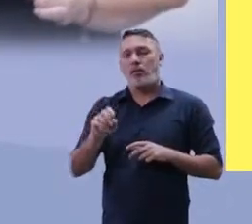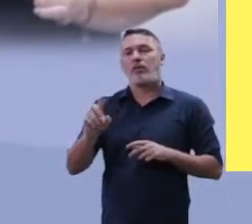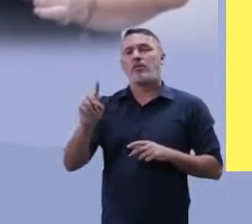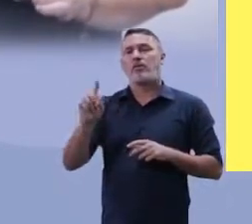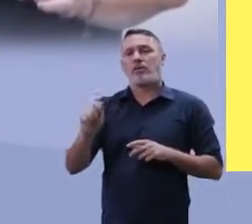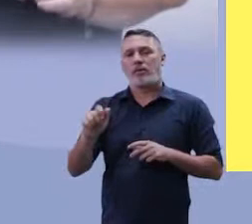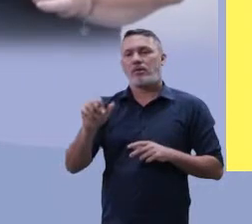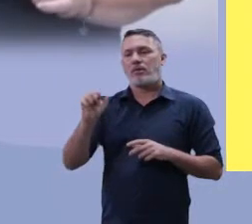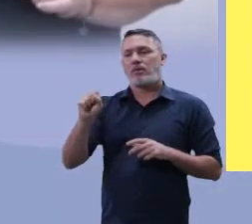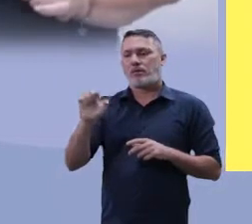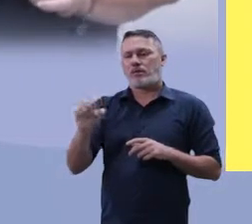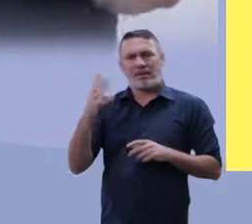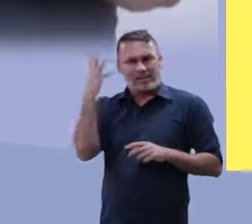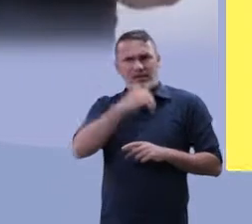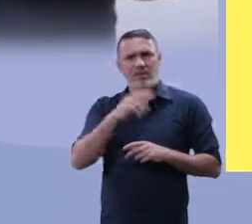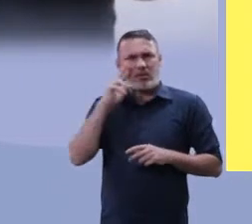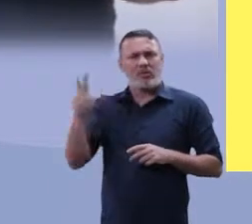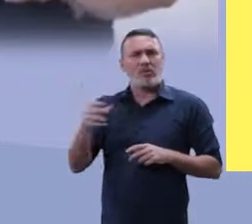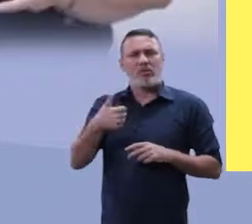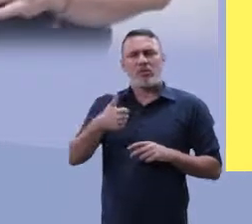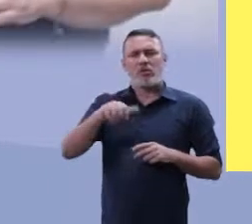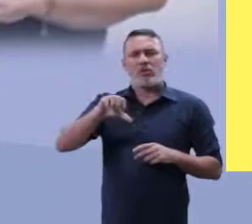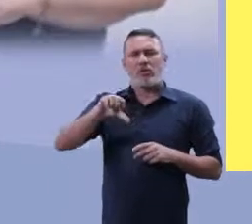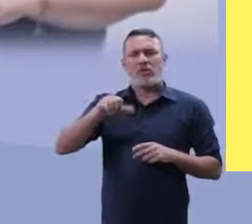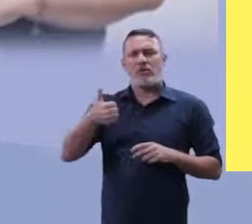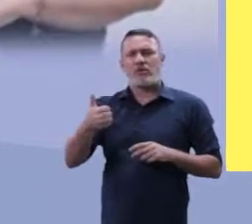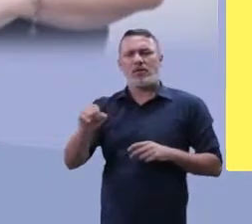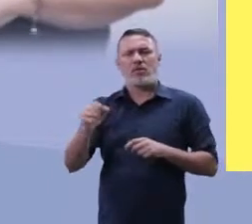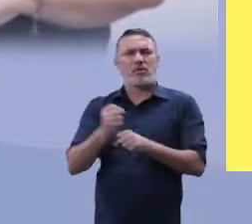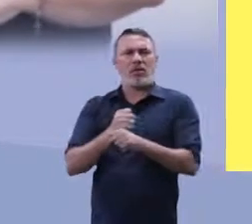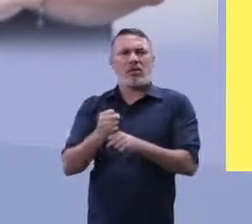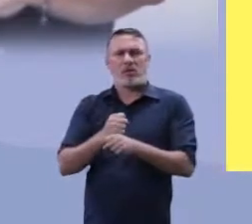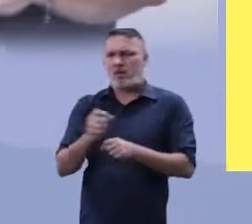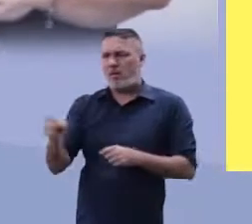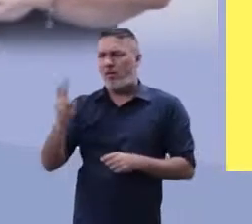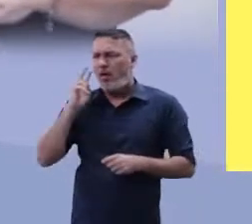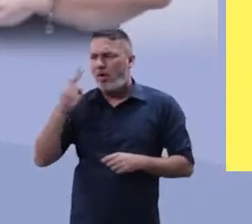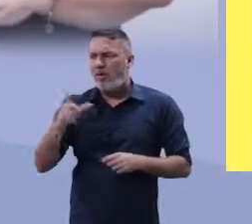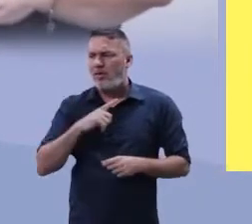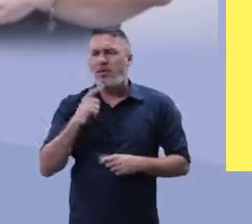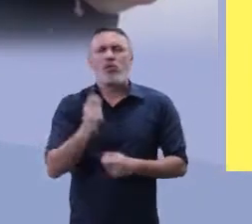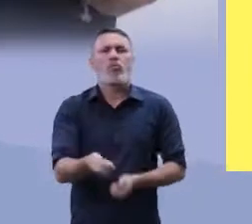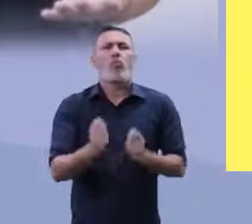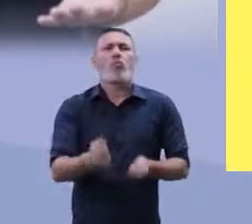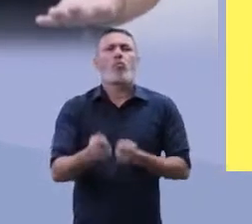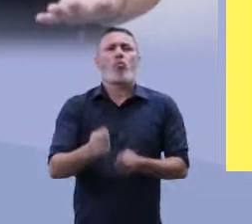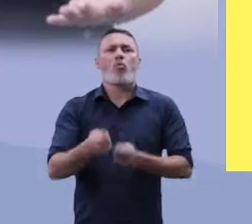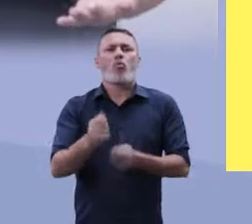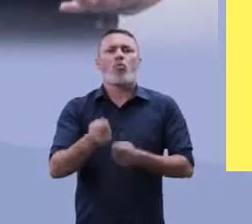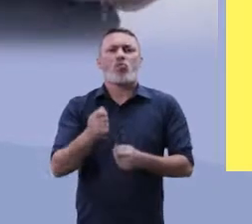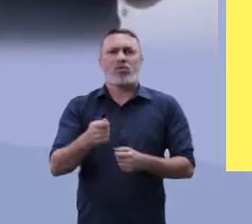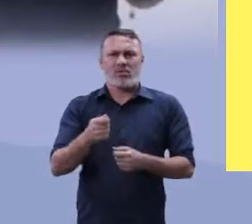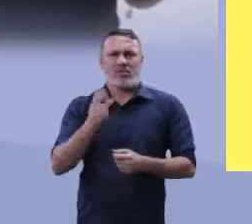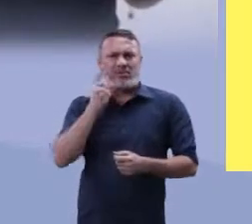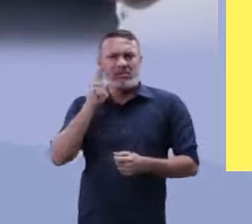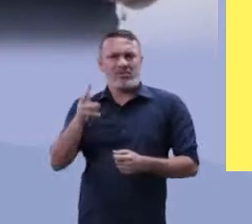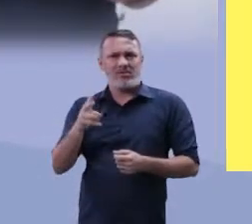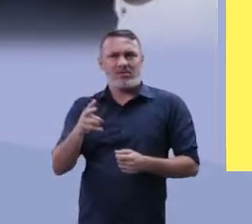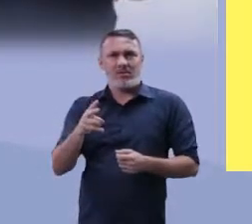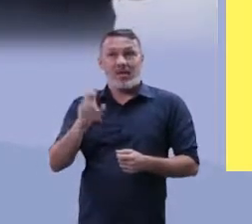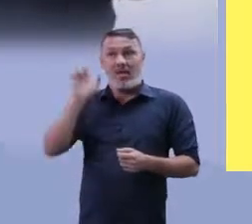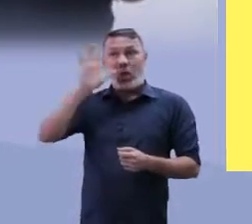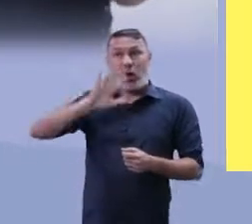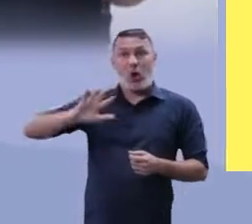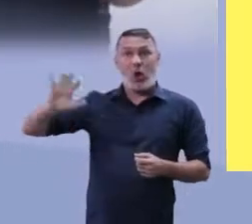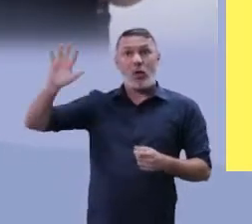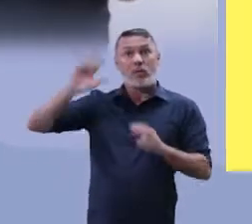lindo, 1910. Está percebendo quantas carroças? Esse era o nome. Não eram carruagens,